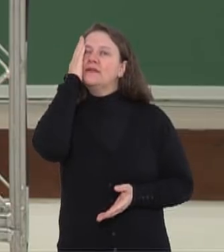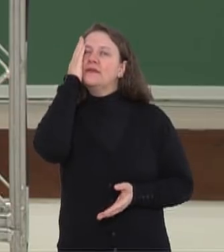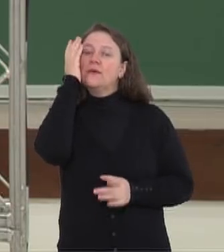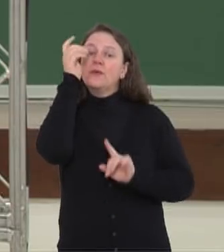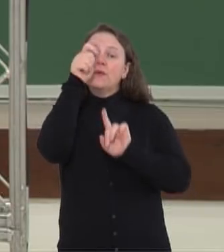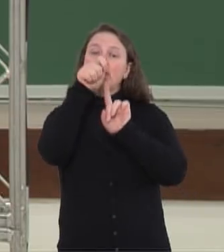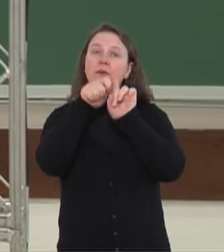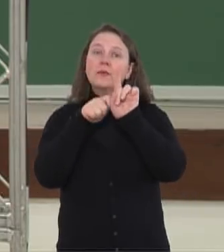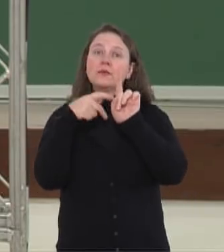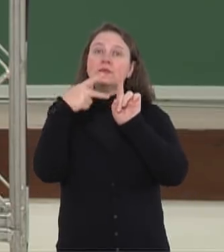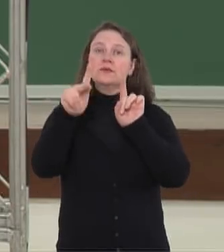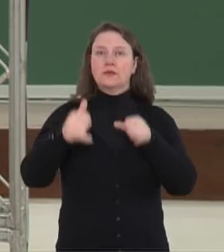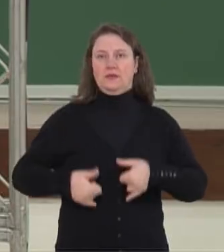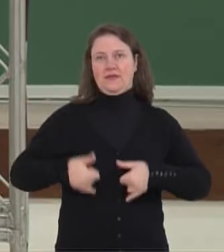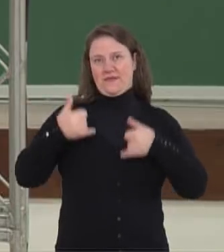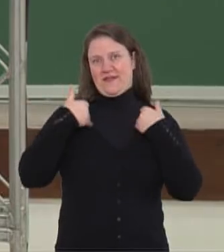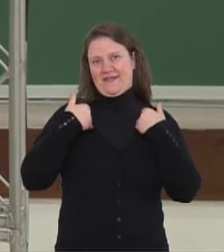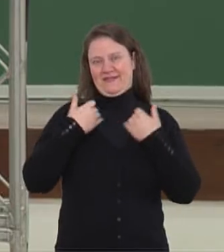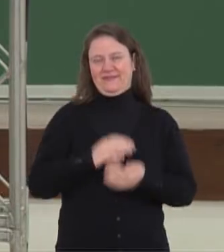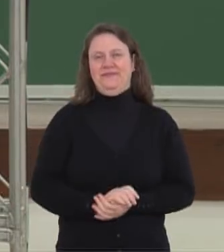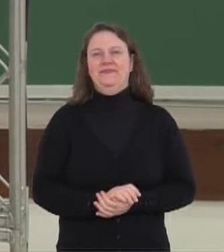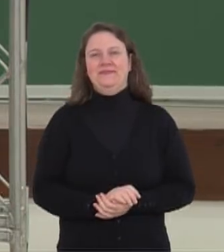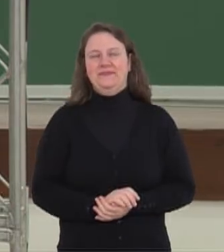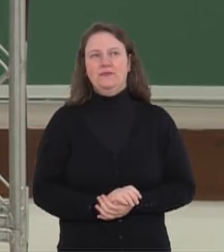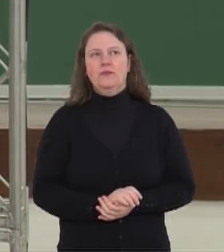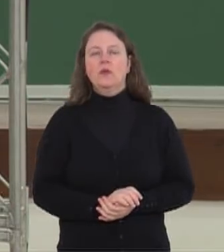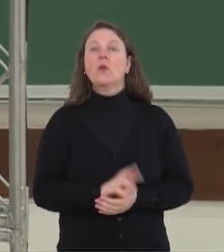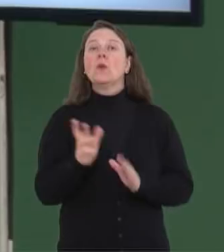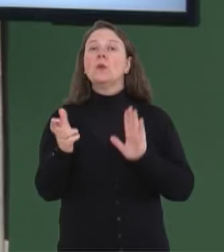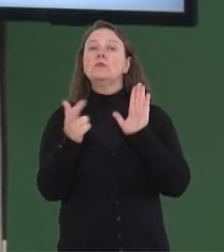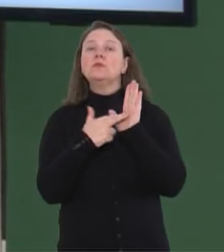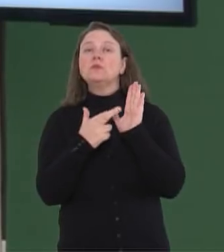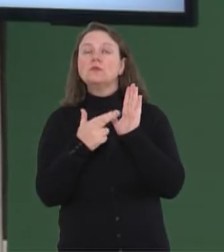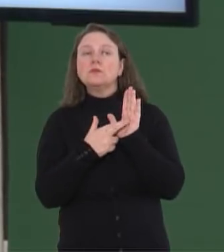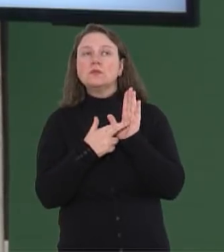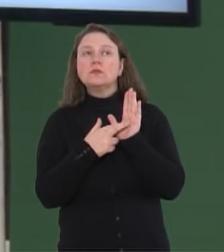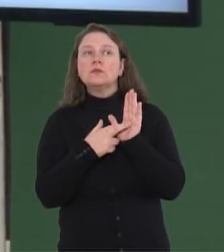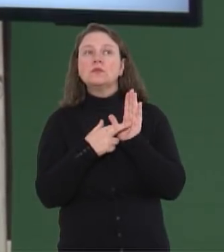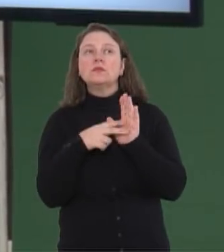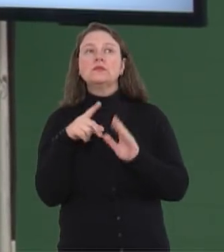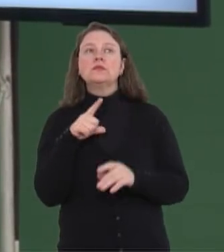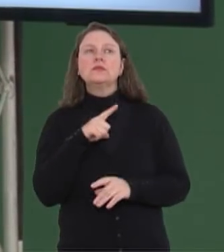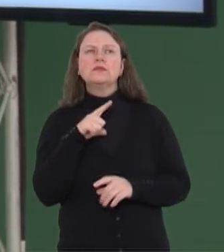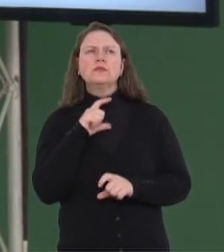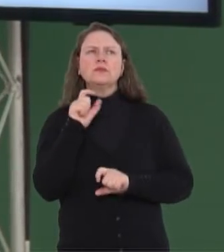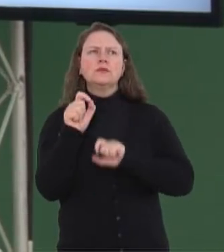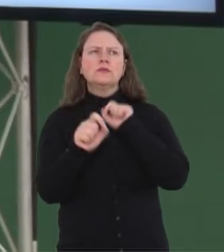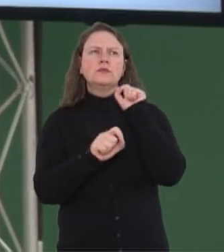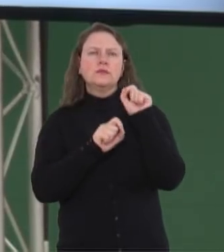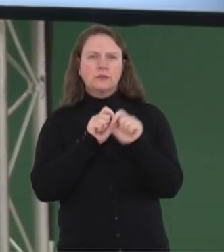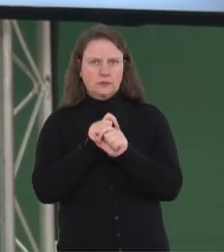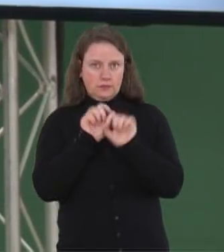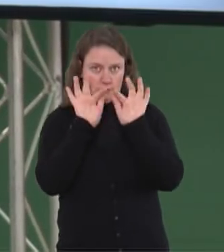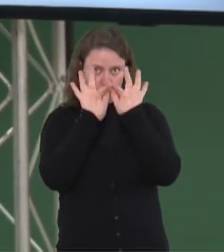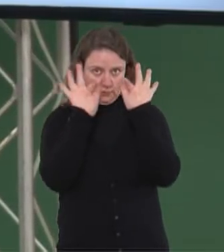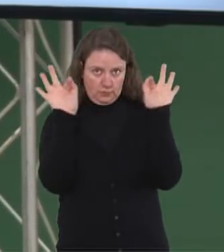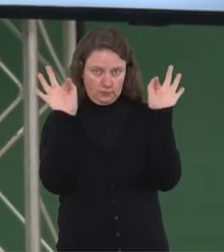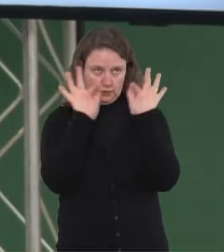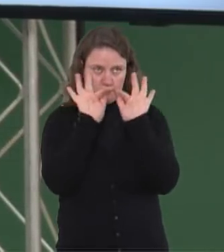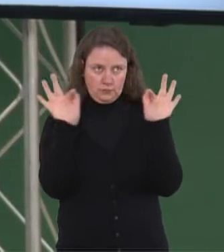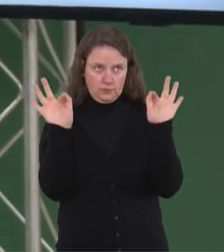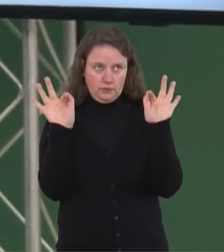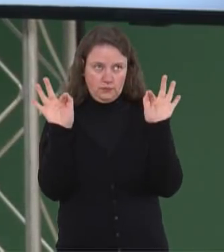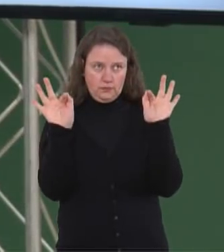seu aniversário. Olha a resposta que a teacher tem aqui. My birthday is in